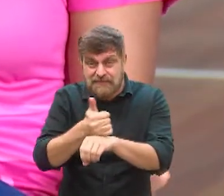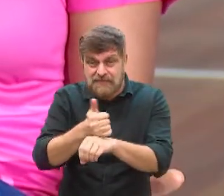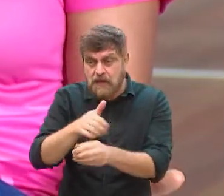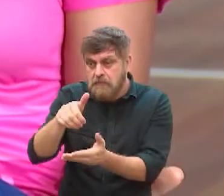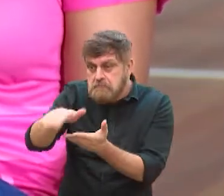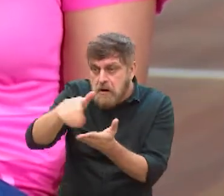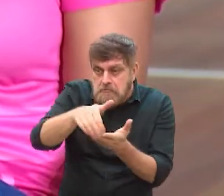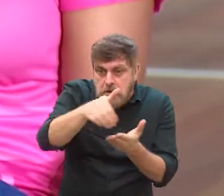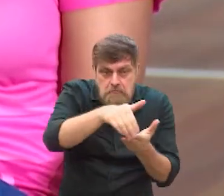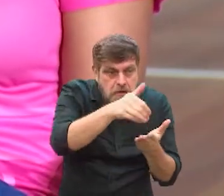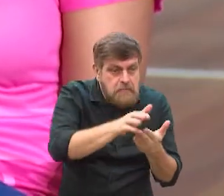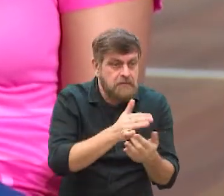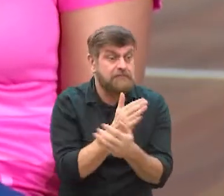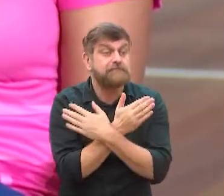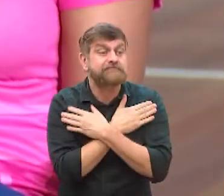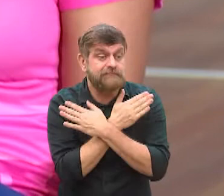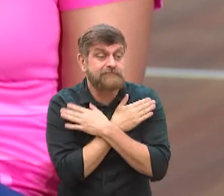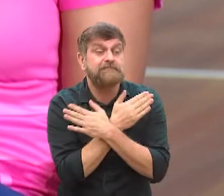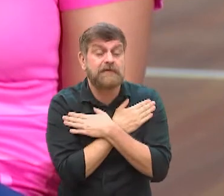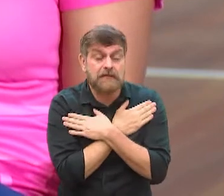muitas pessoas que ficam sem emprego